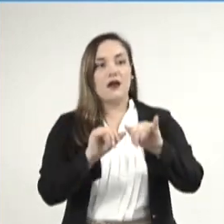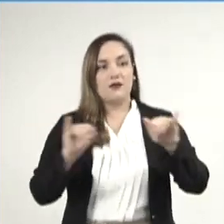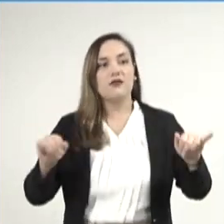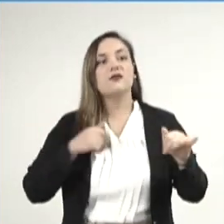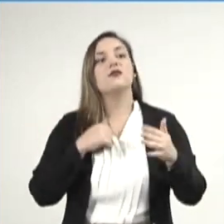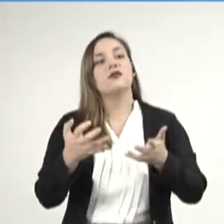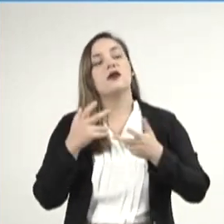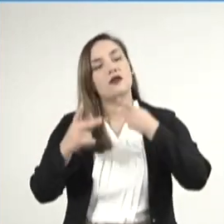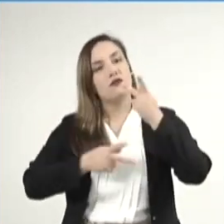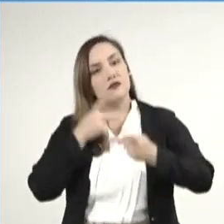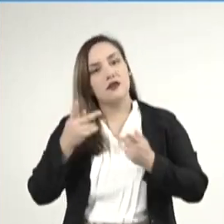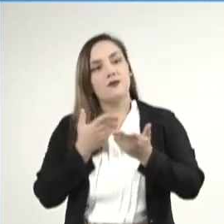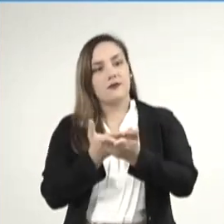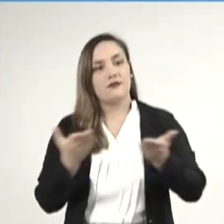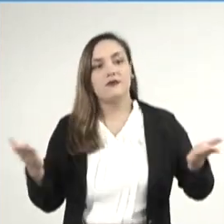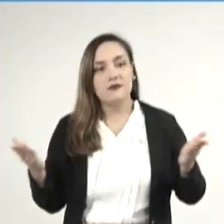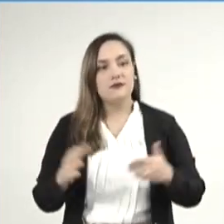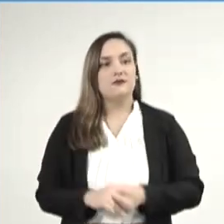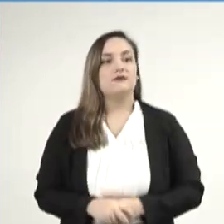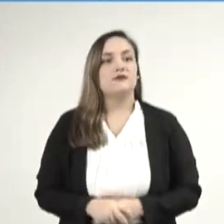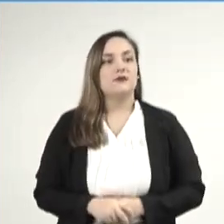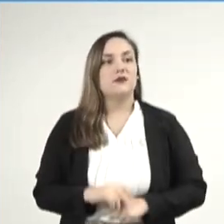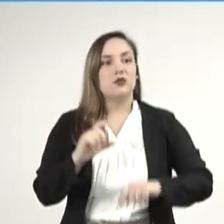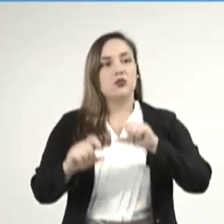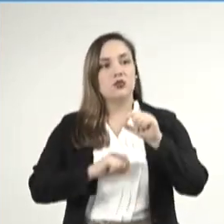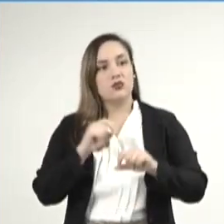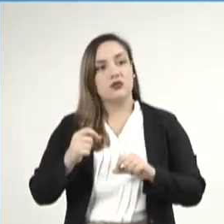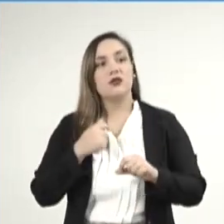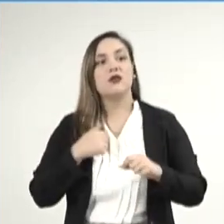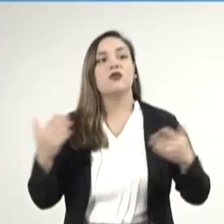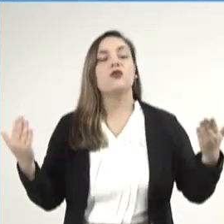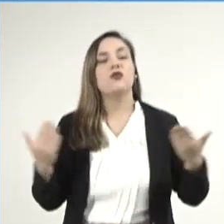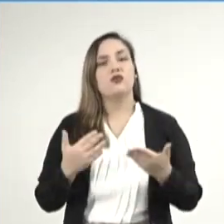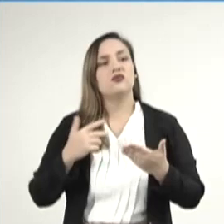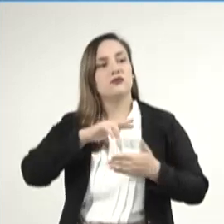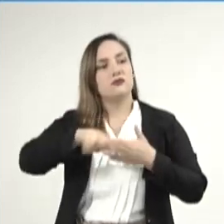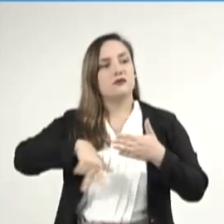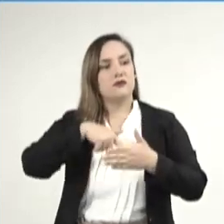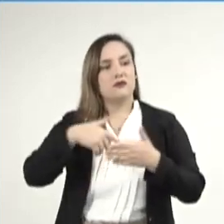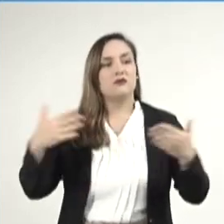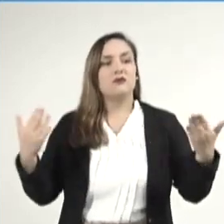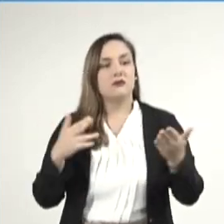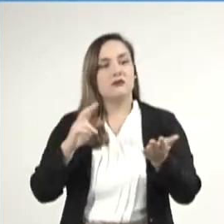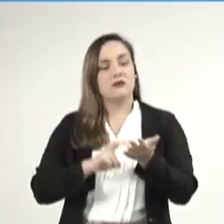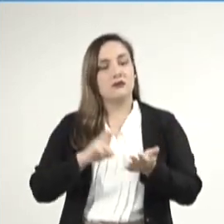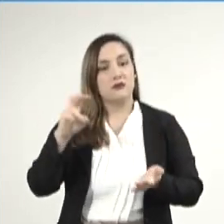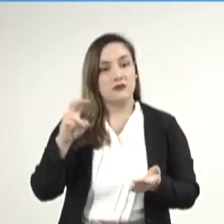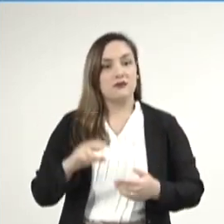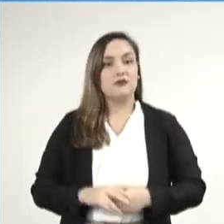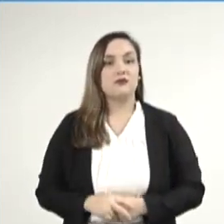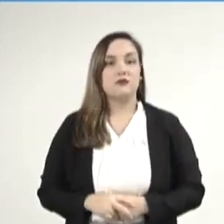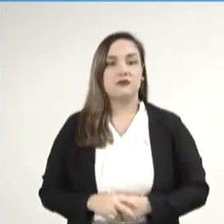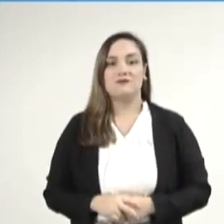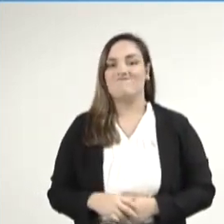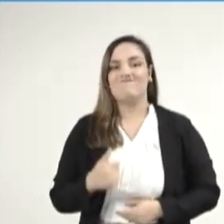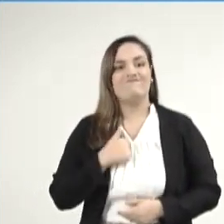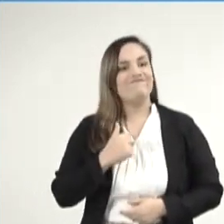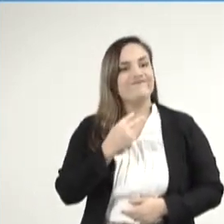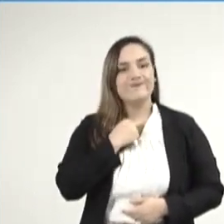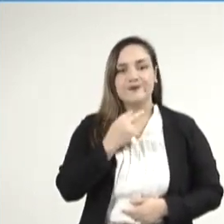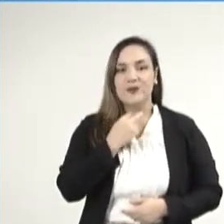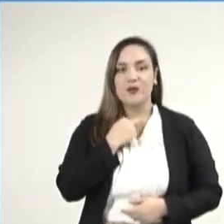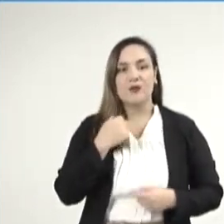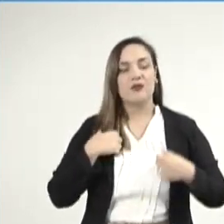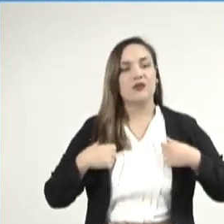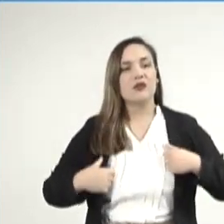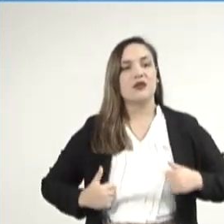gostaria de falar aqui para vocês. Agora, o que me traz à tribuna nesta manhã, senhor presidente, eu não poderia